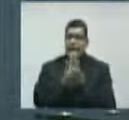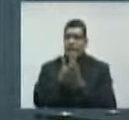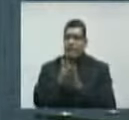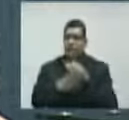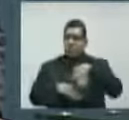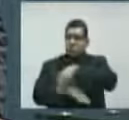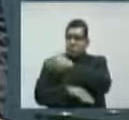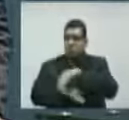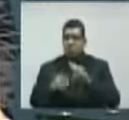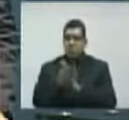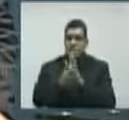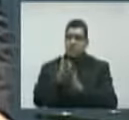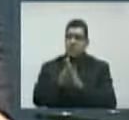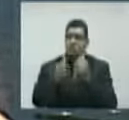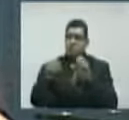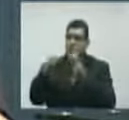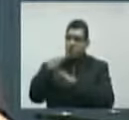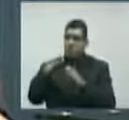rua asfaltado por essa empresa.